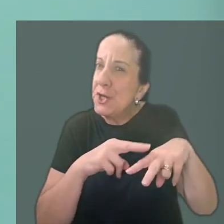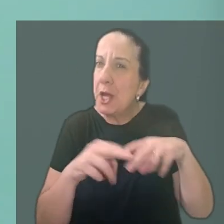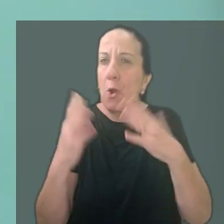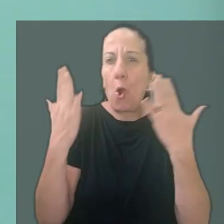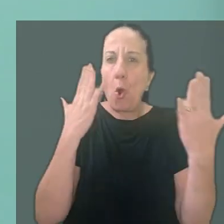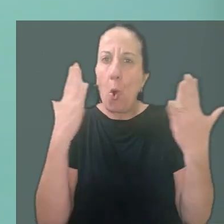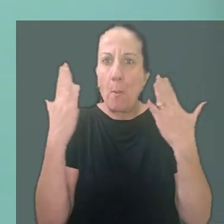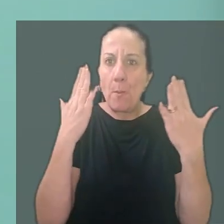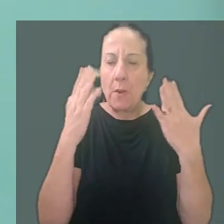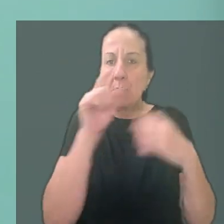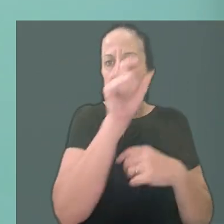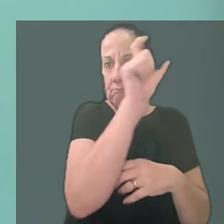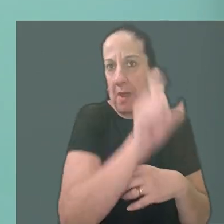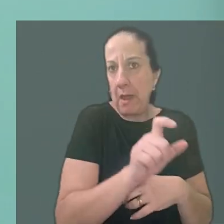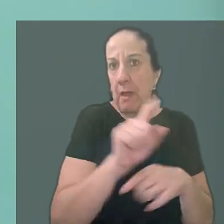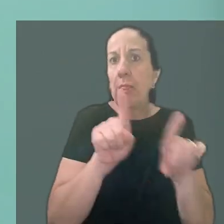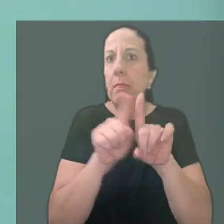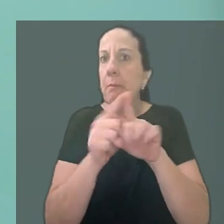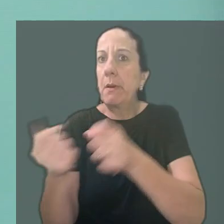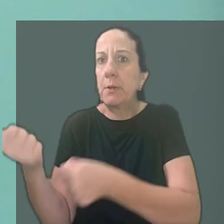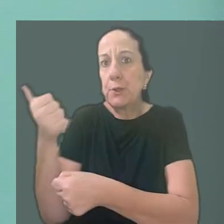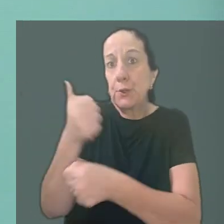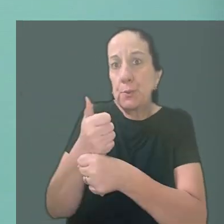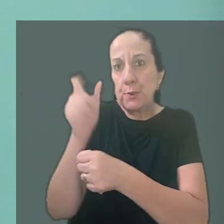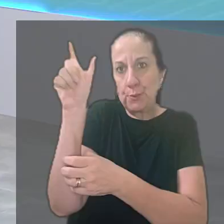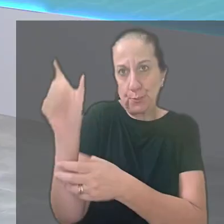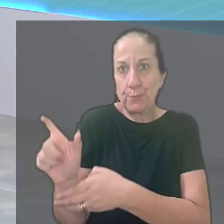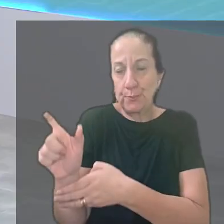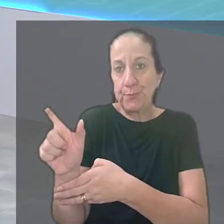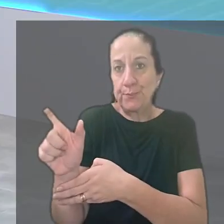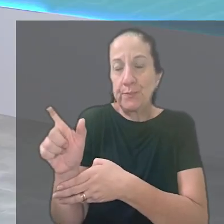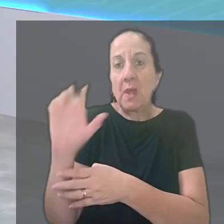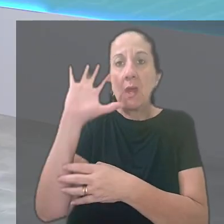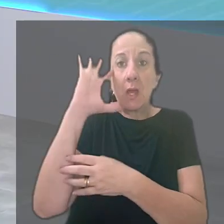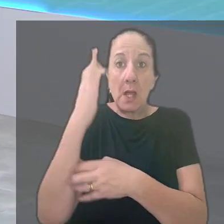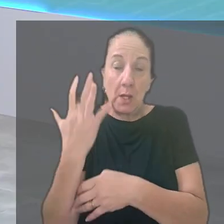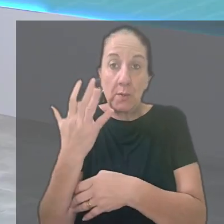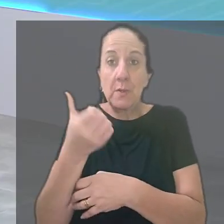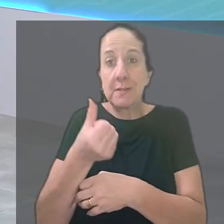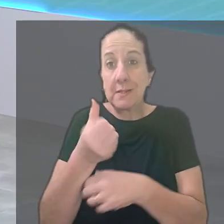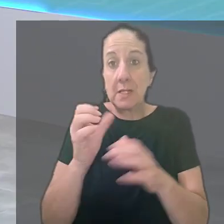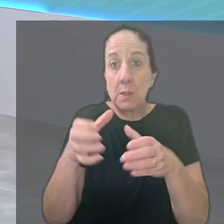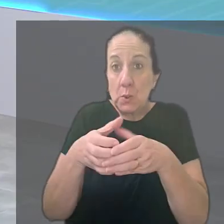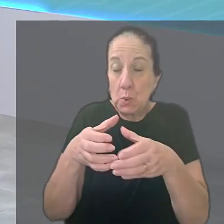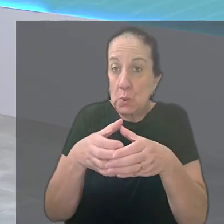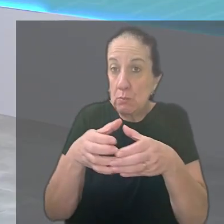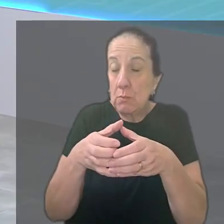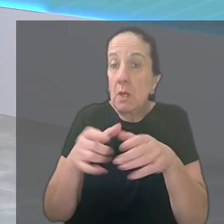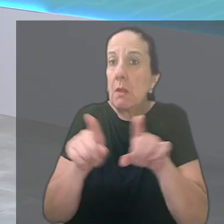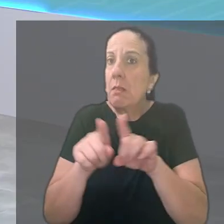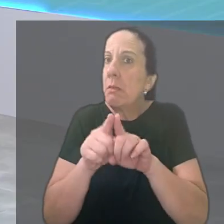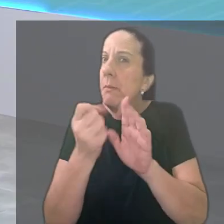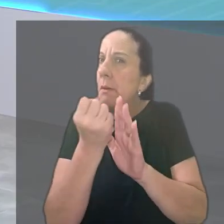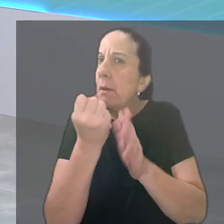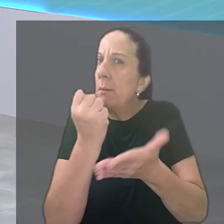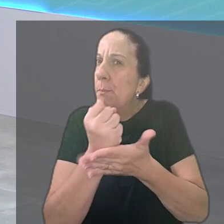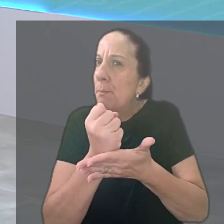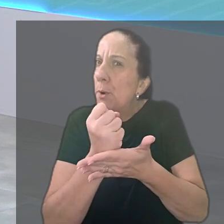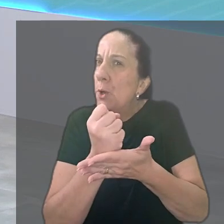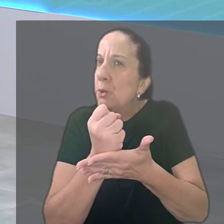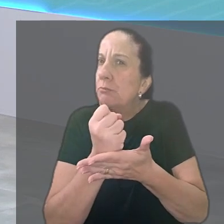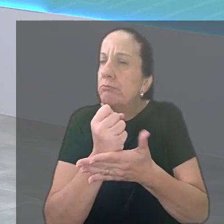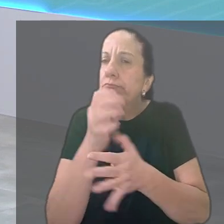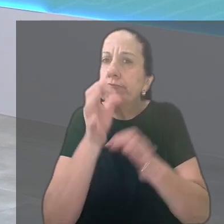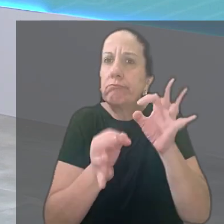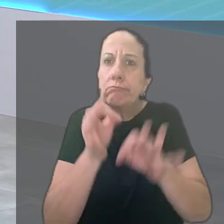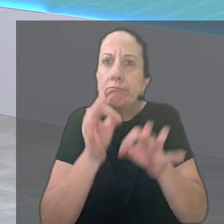fazer comparações entre ela e a sucessora na função. A decisão da 6ª turma do TST levou em conta o protocolo para